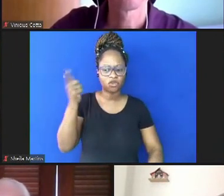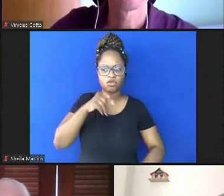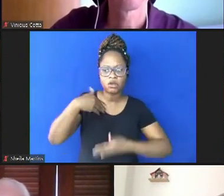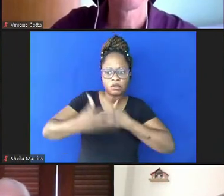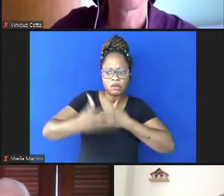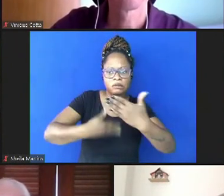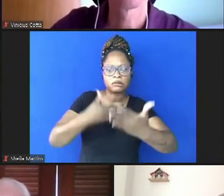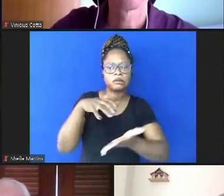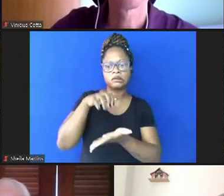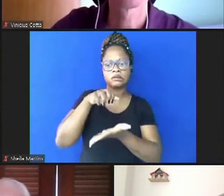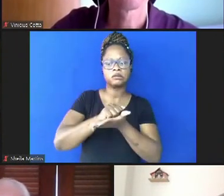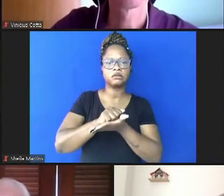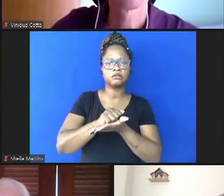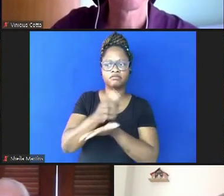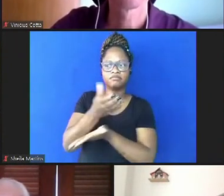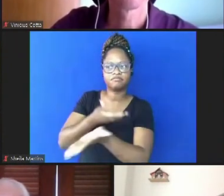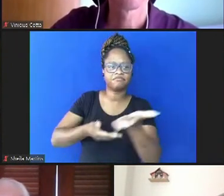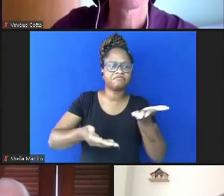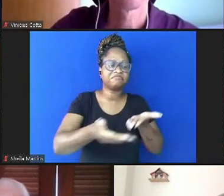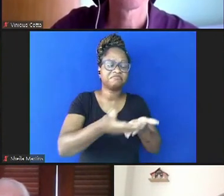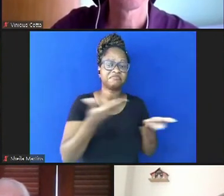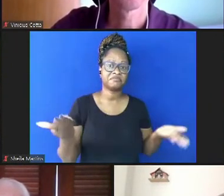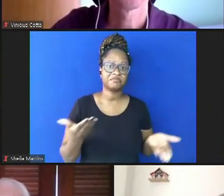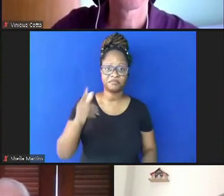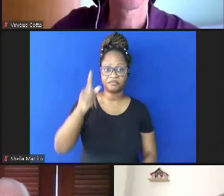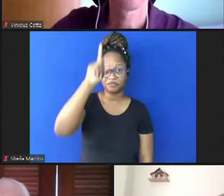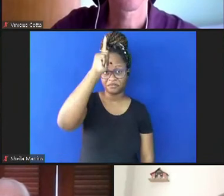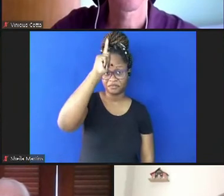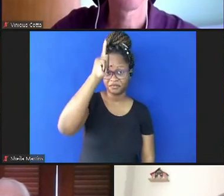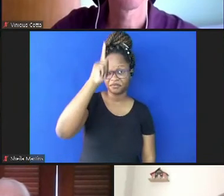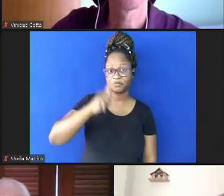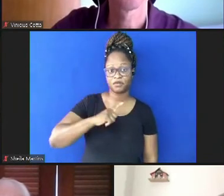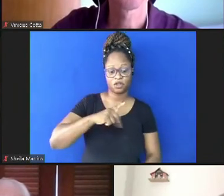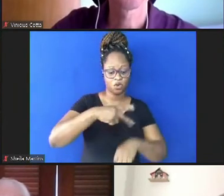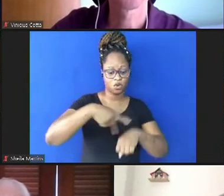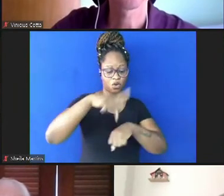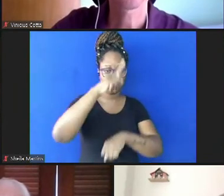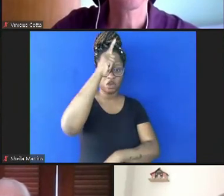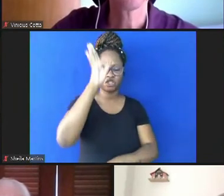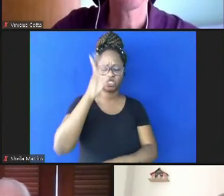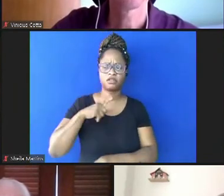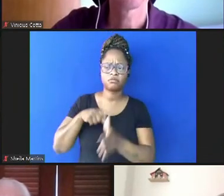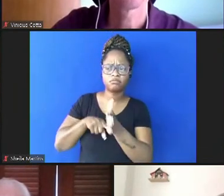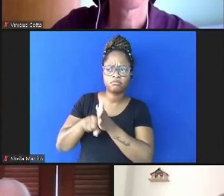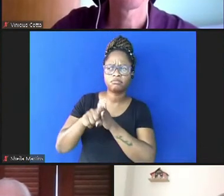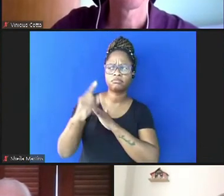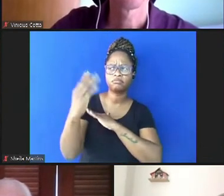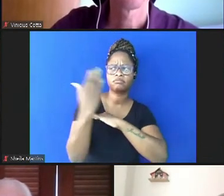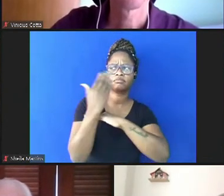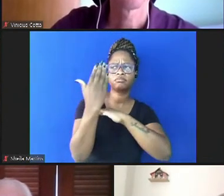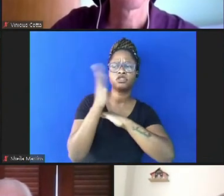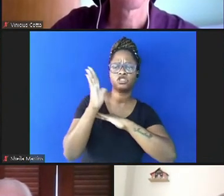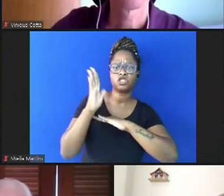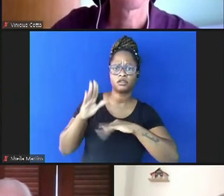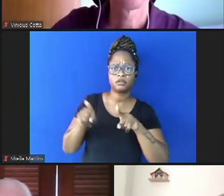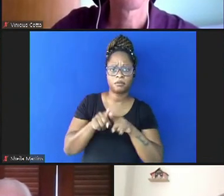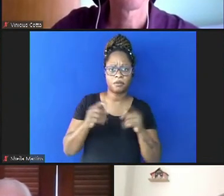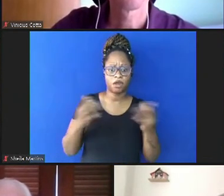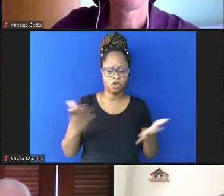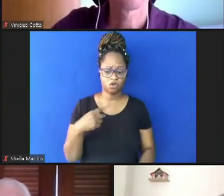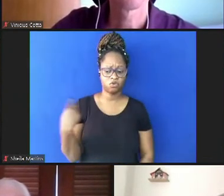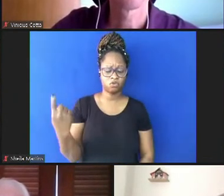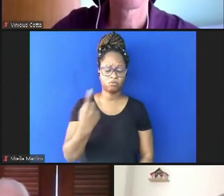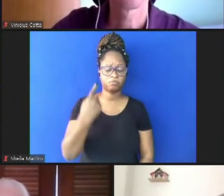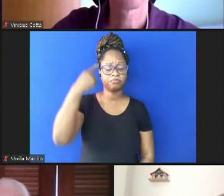mais essas cooperações. No caso da Alemanha, nós temos muitos pesquisadores que já cooperam com instituições alemãs, mas nós achamos que